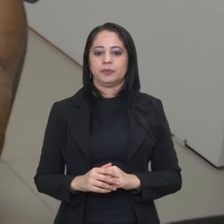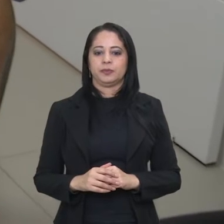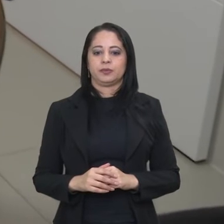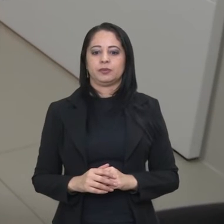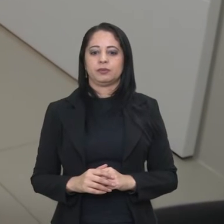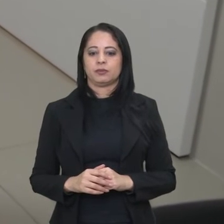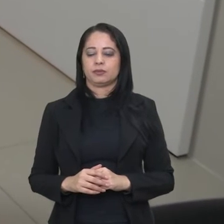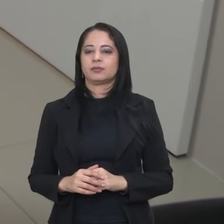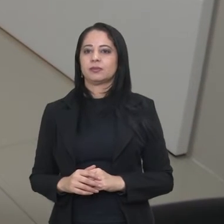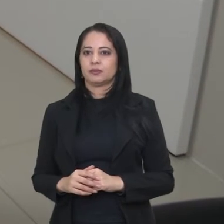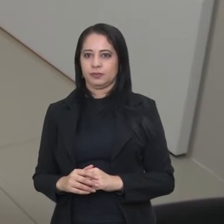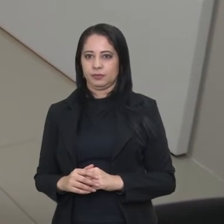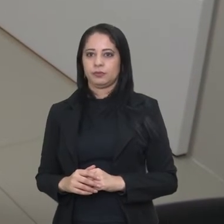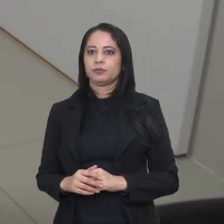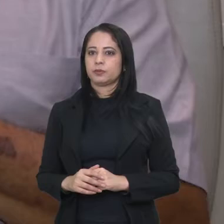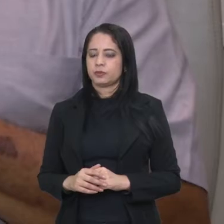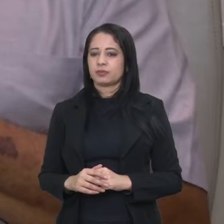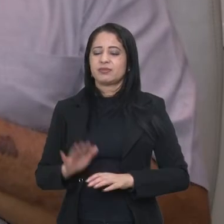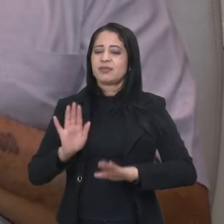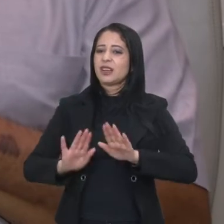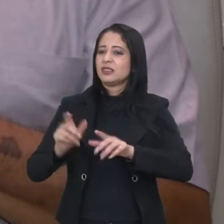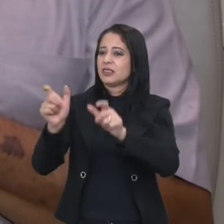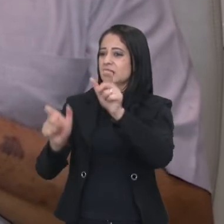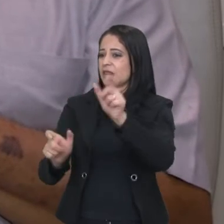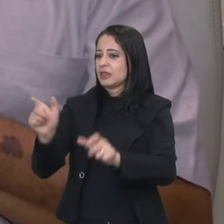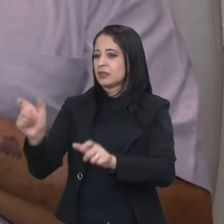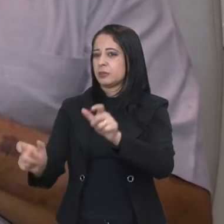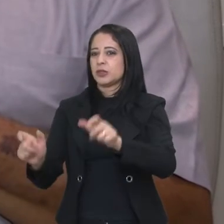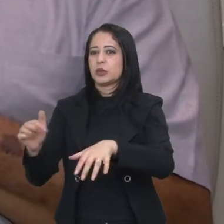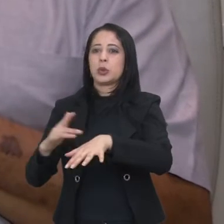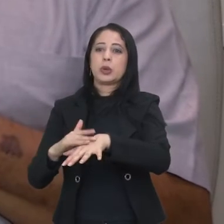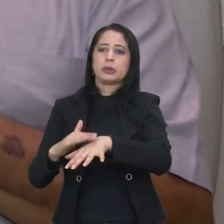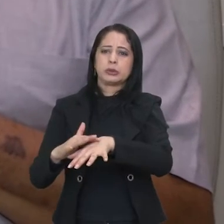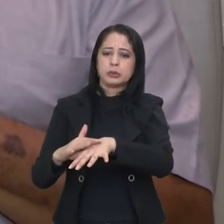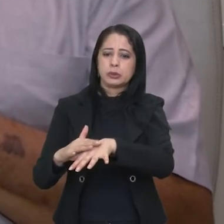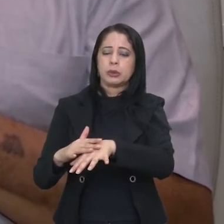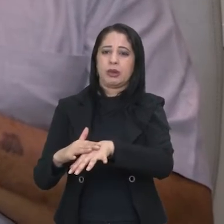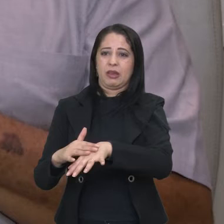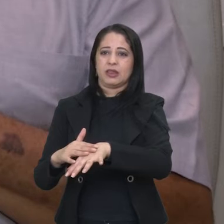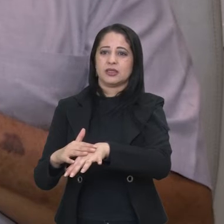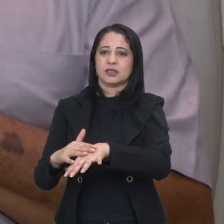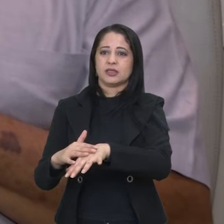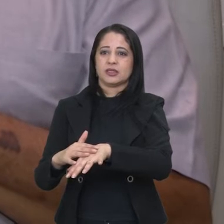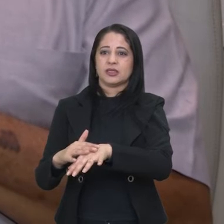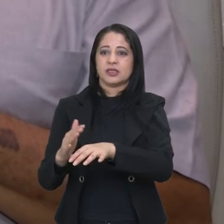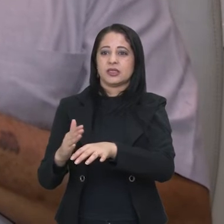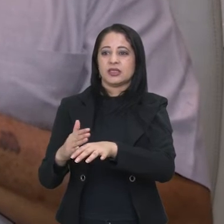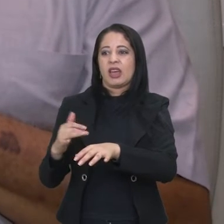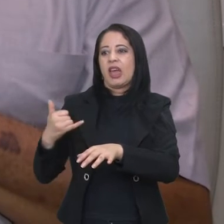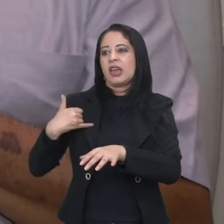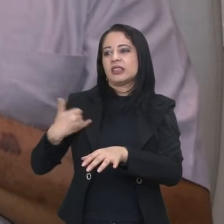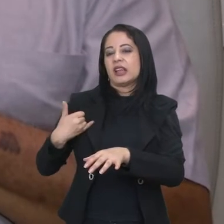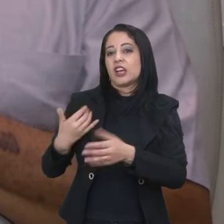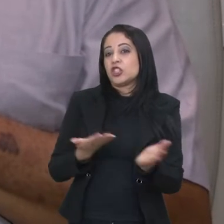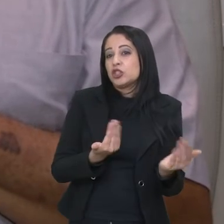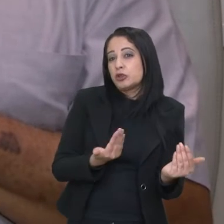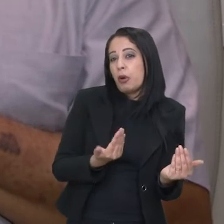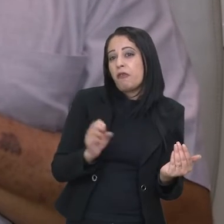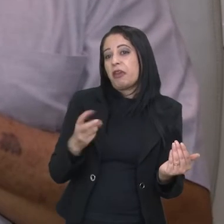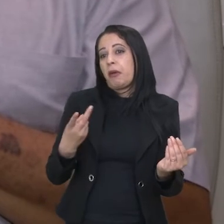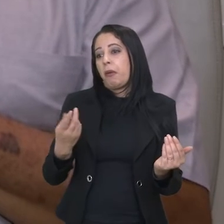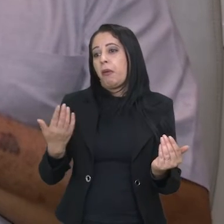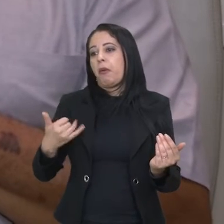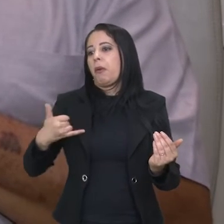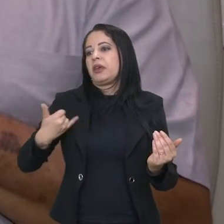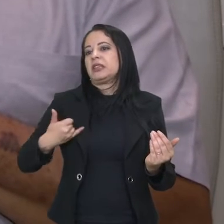para começar a cuidar da saúde. Tem pessoas que às vezes é acometido de algumas doenças mais cedo, outras mais tarde. Eu,